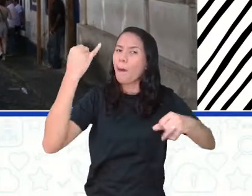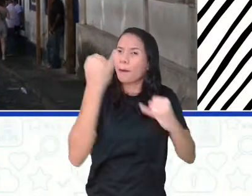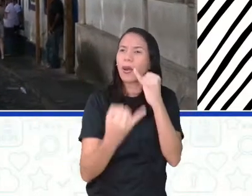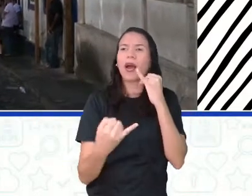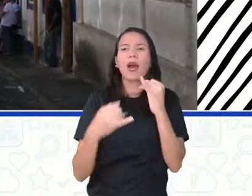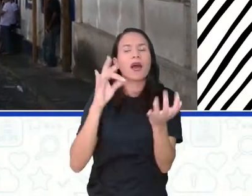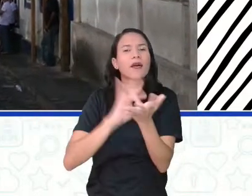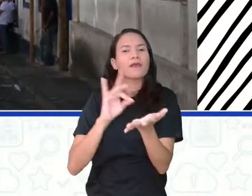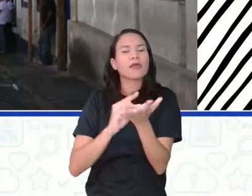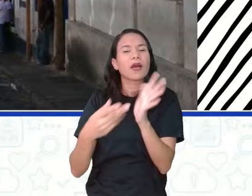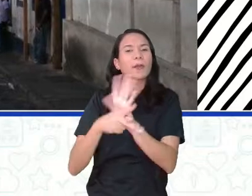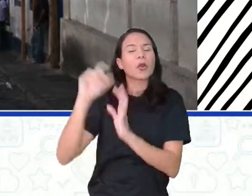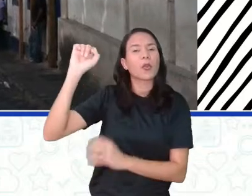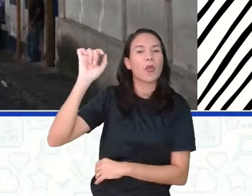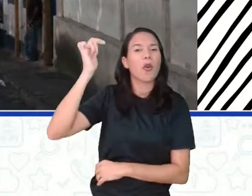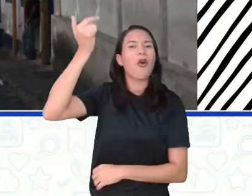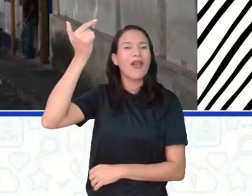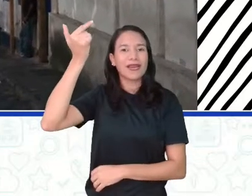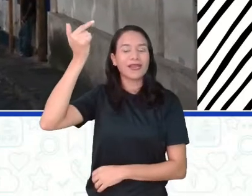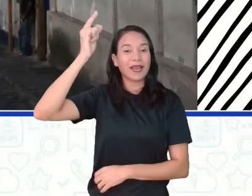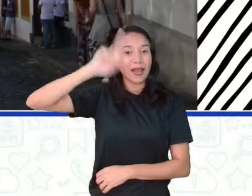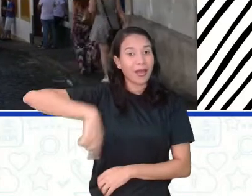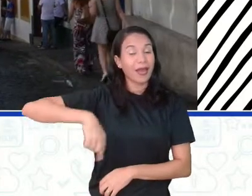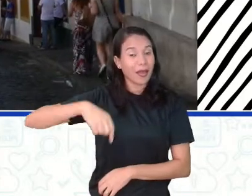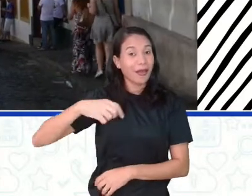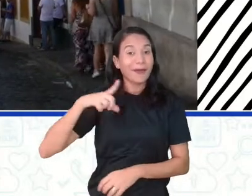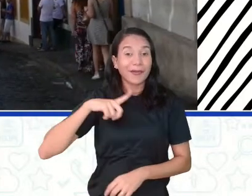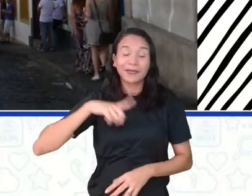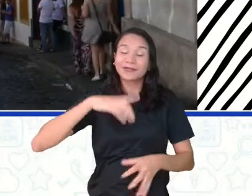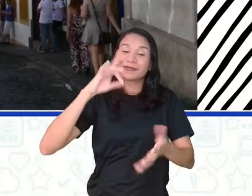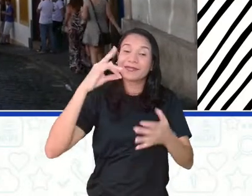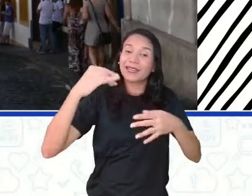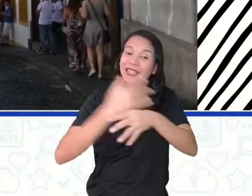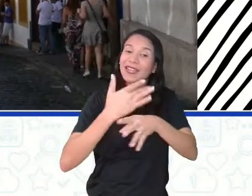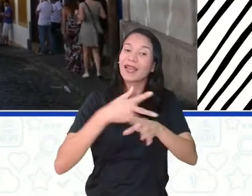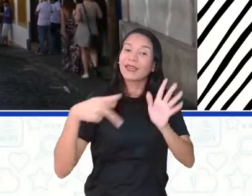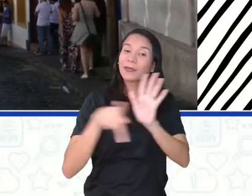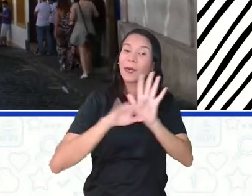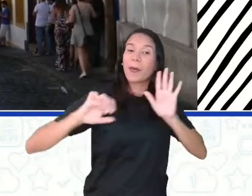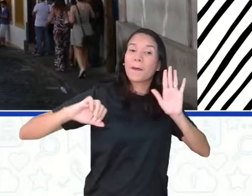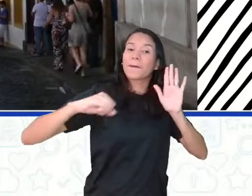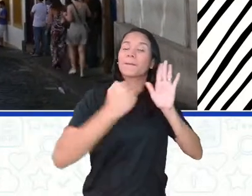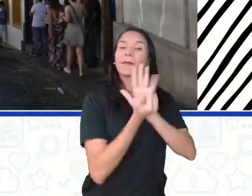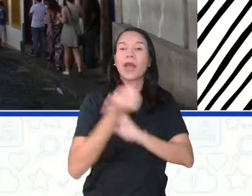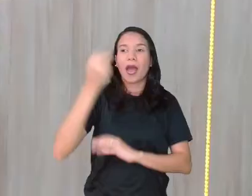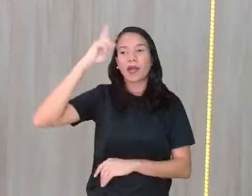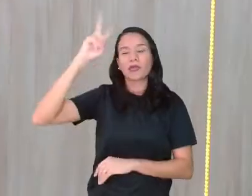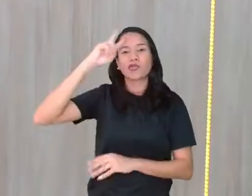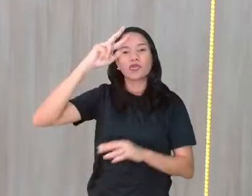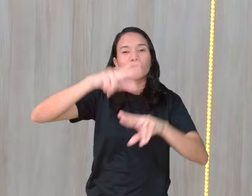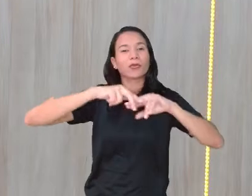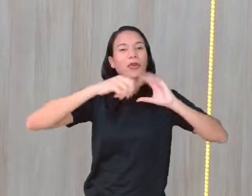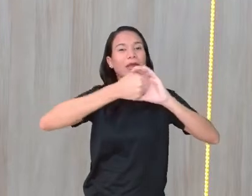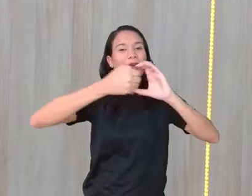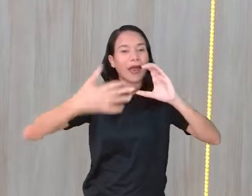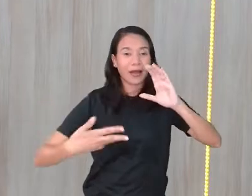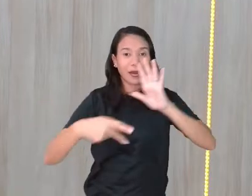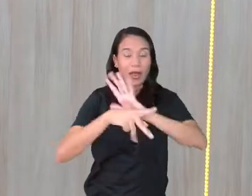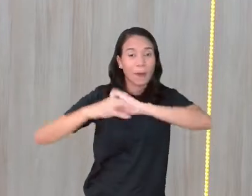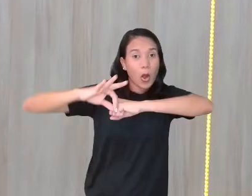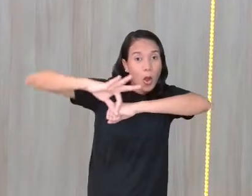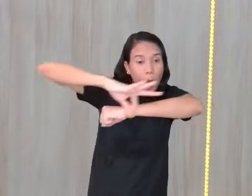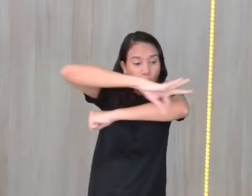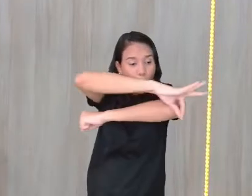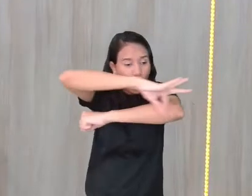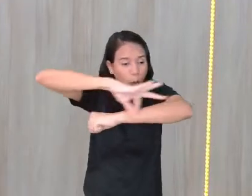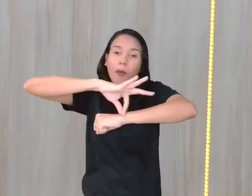como eu falei para vocês, de Olinda. É uma cidade histórica, né? Então, tem aí traços, né, arquitetônicos. O que